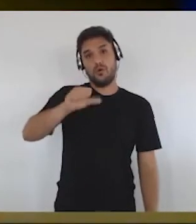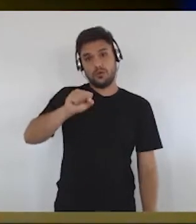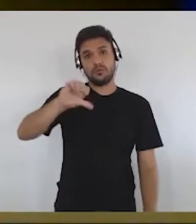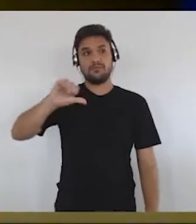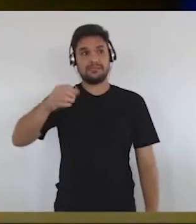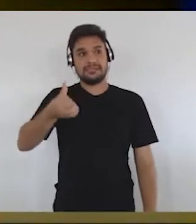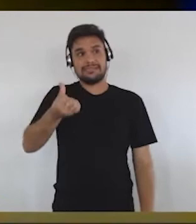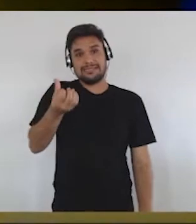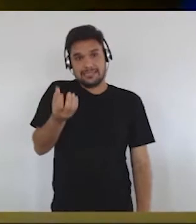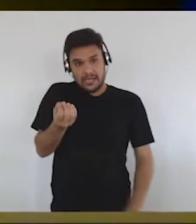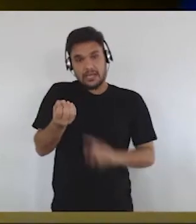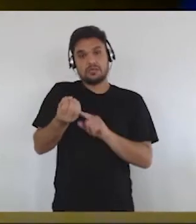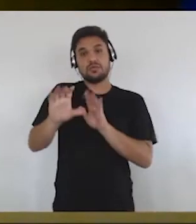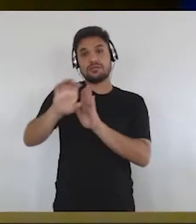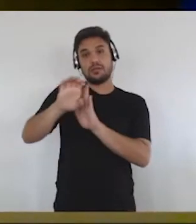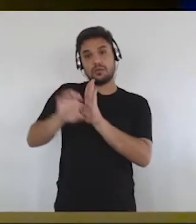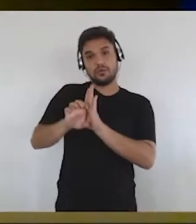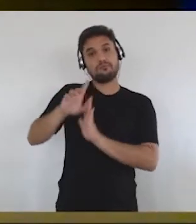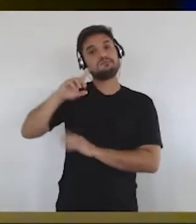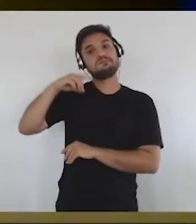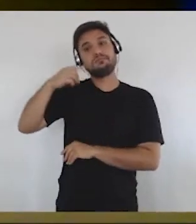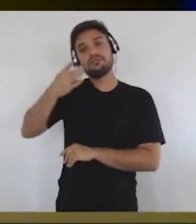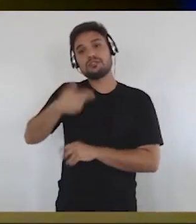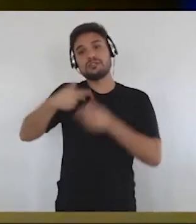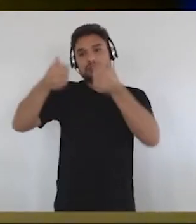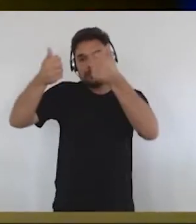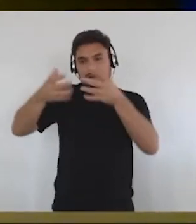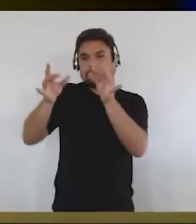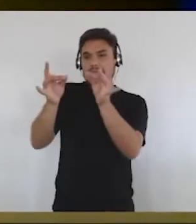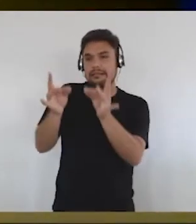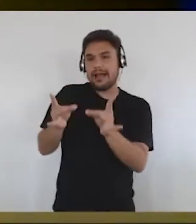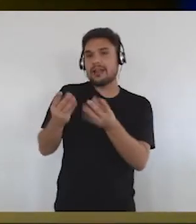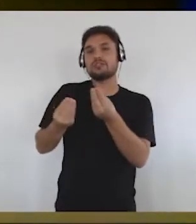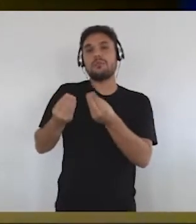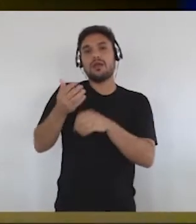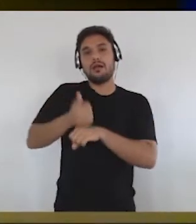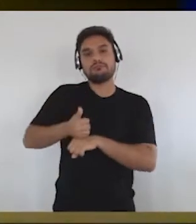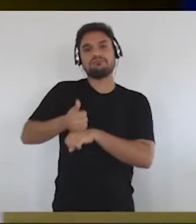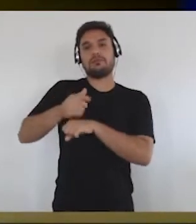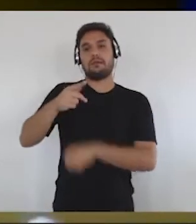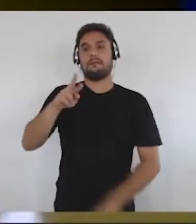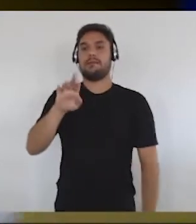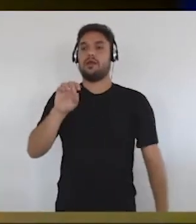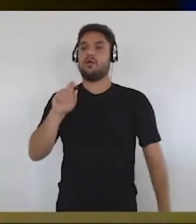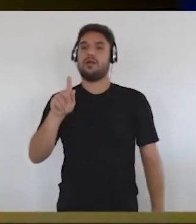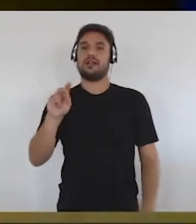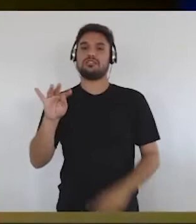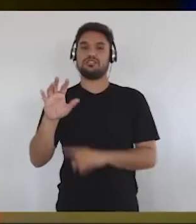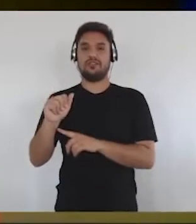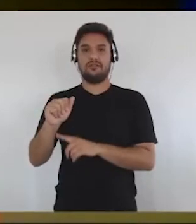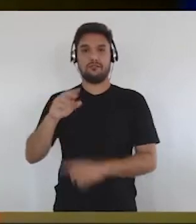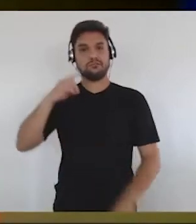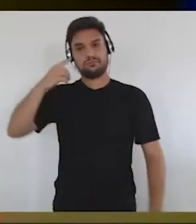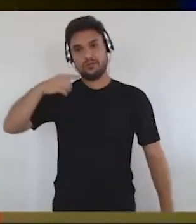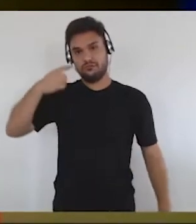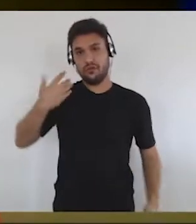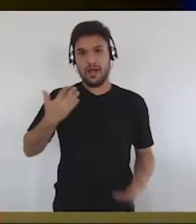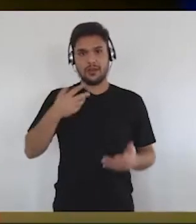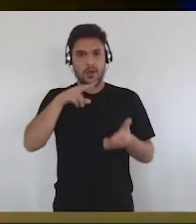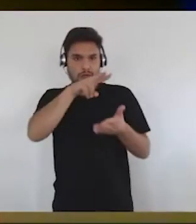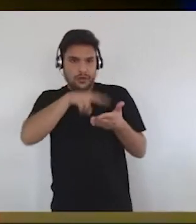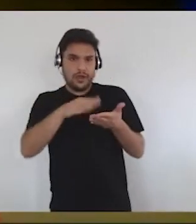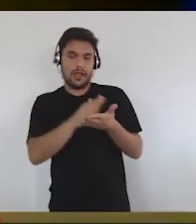o Estatuto da Advocacia, dispõe, então, sobre as prerrogativas dos advogados. Vou ler aqui os principais incisos do